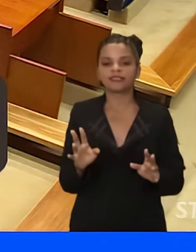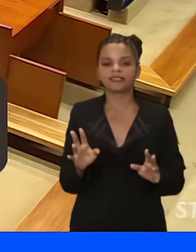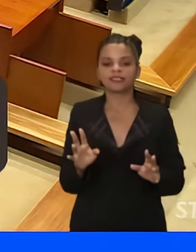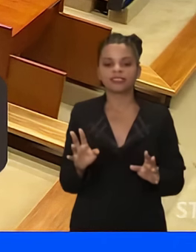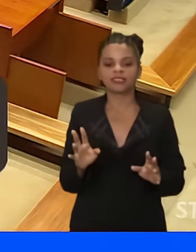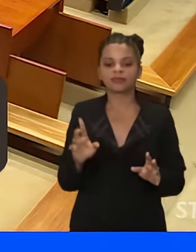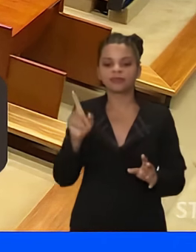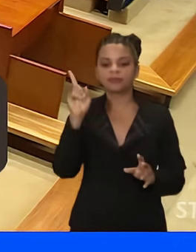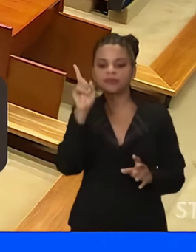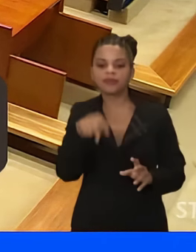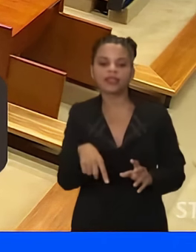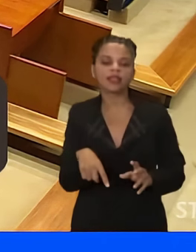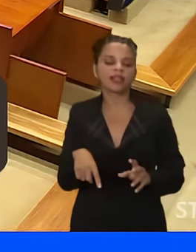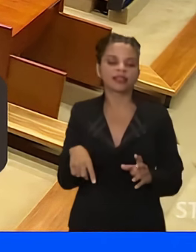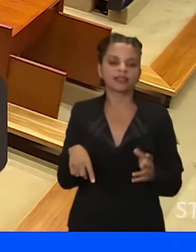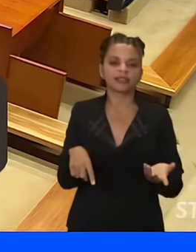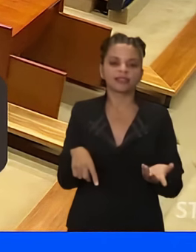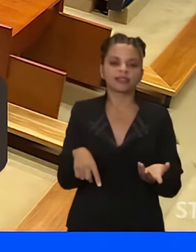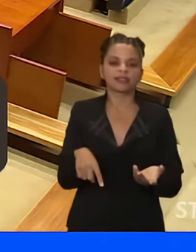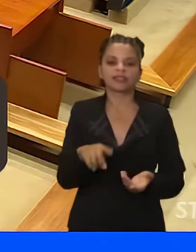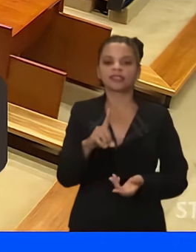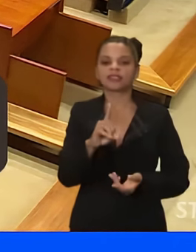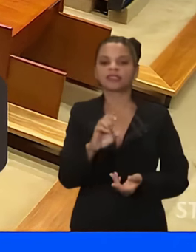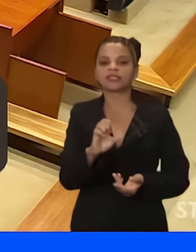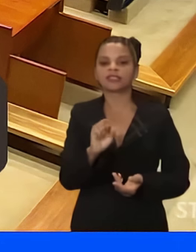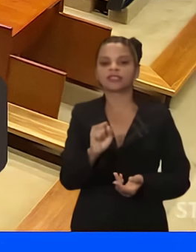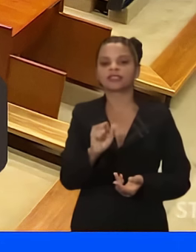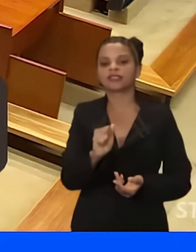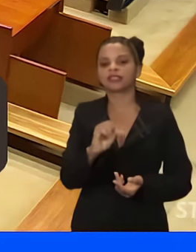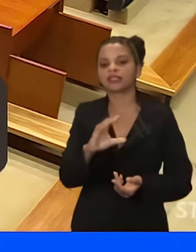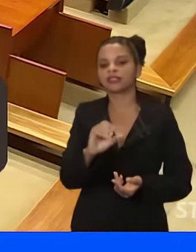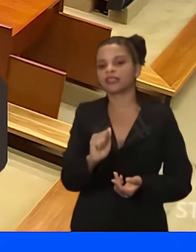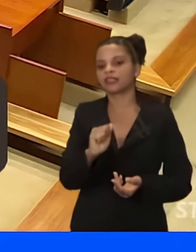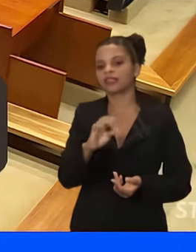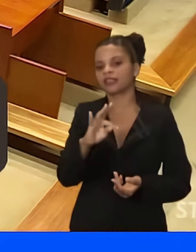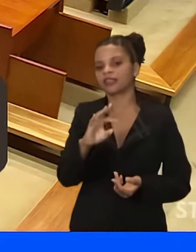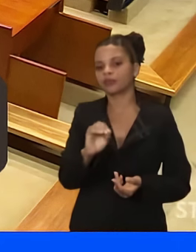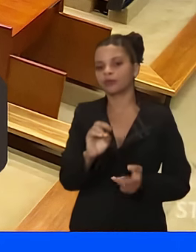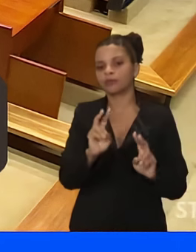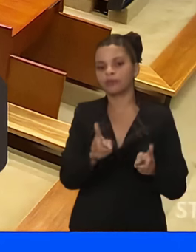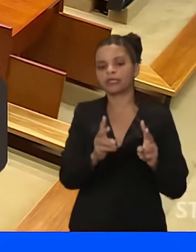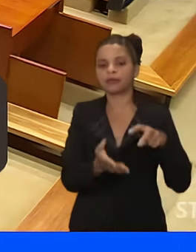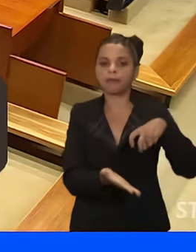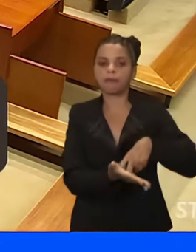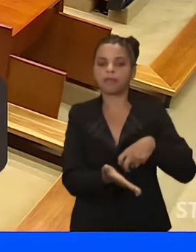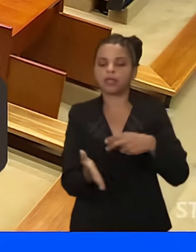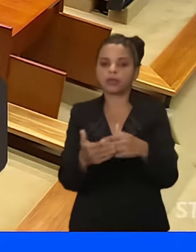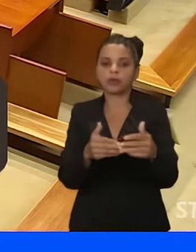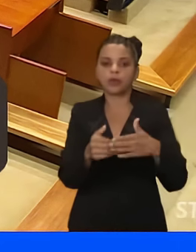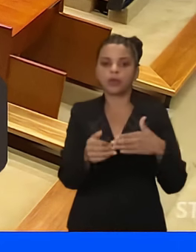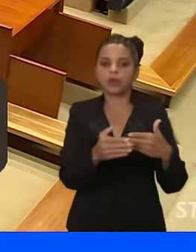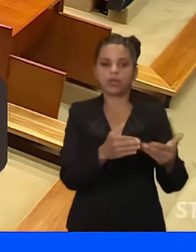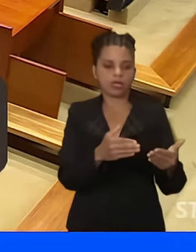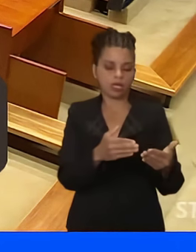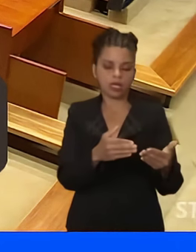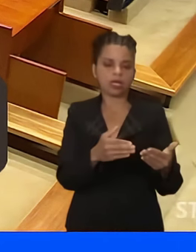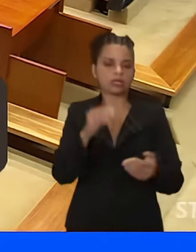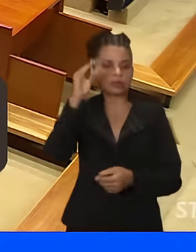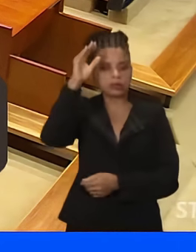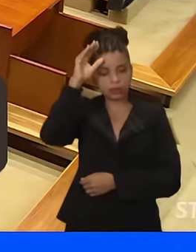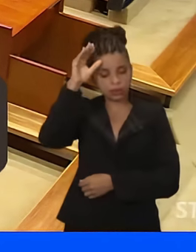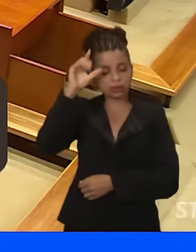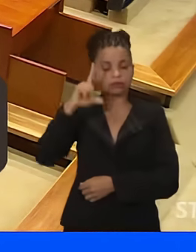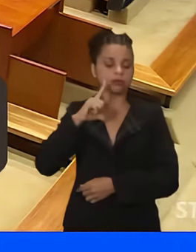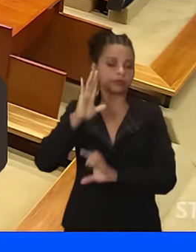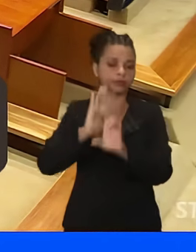para ver a reação de Vossa Excelência. Ou por um crime, na mesma pena que qualquer cidadão teria o direito de